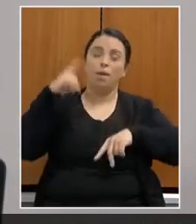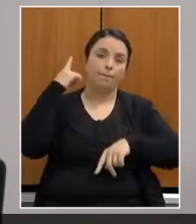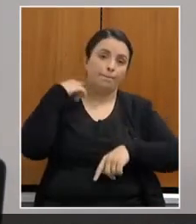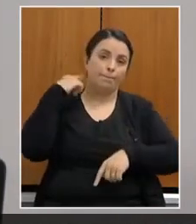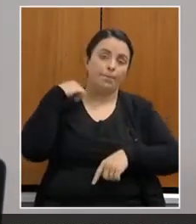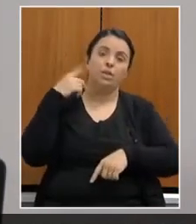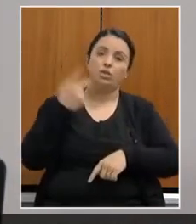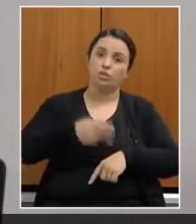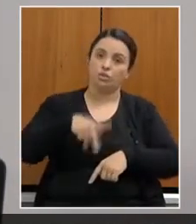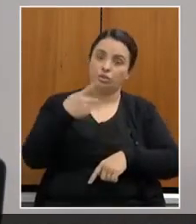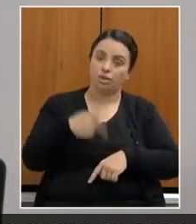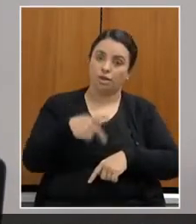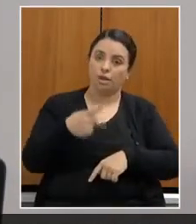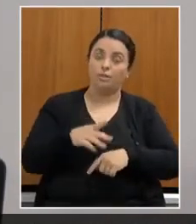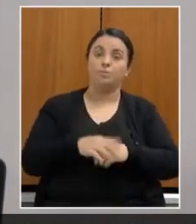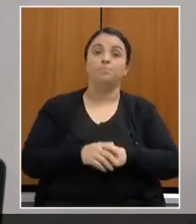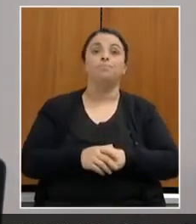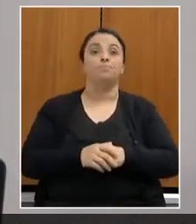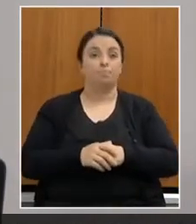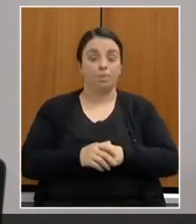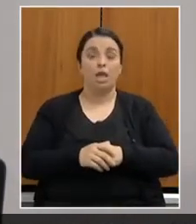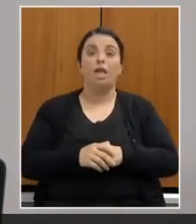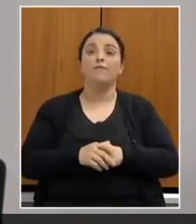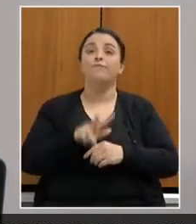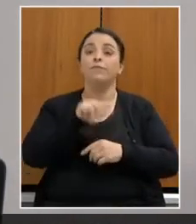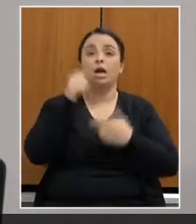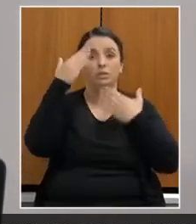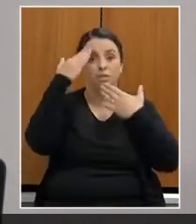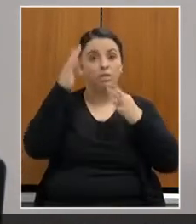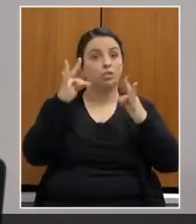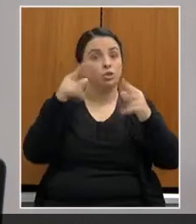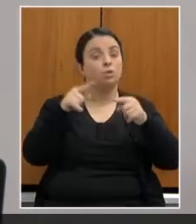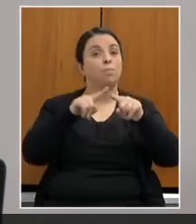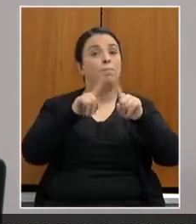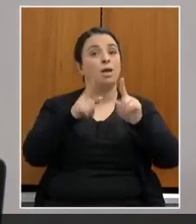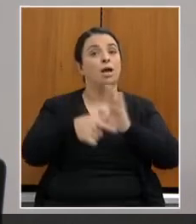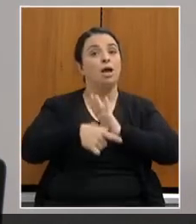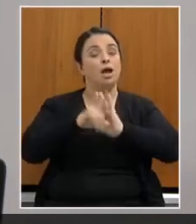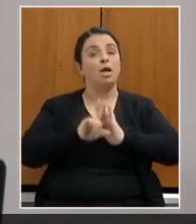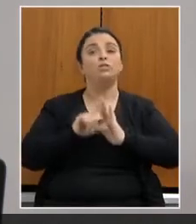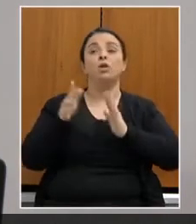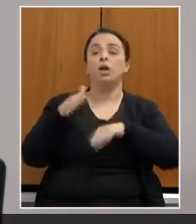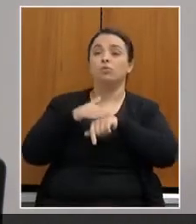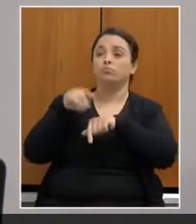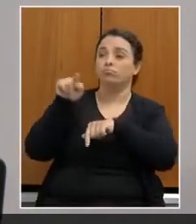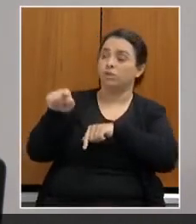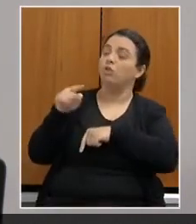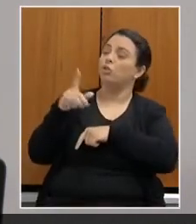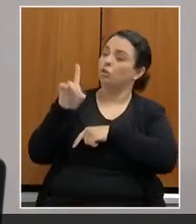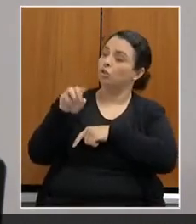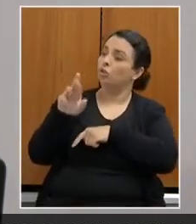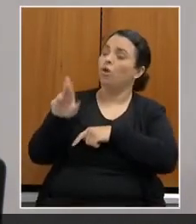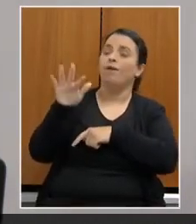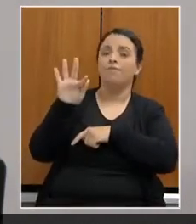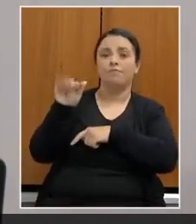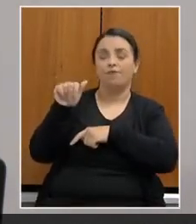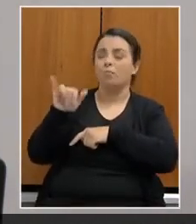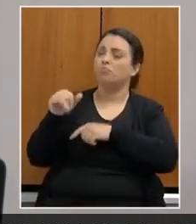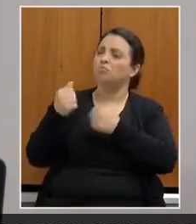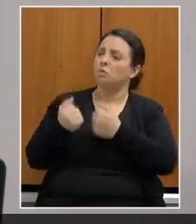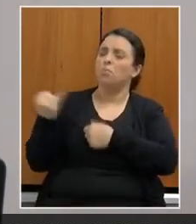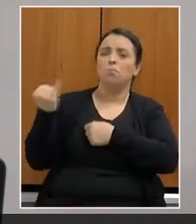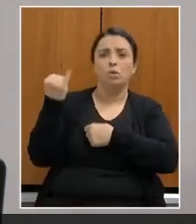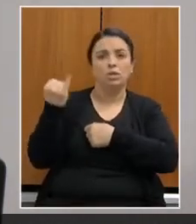antes dos agradecimentos, Dr. Fábio. Eu acho que foi extremamente importante, esclarecedor, uma